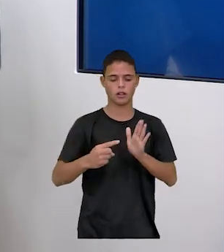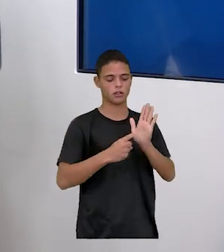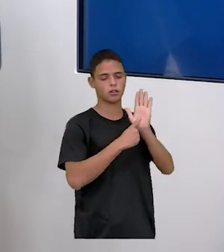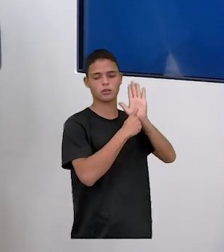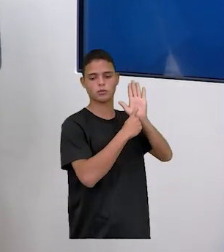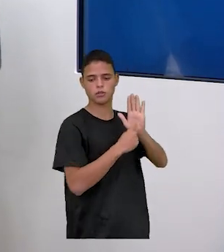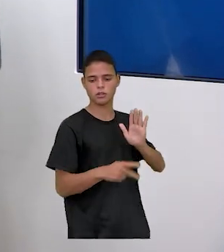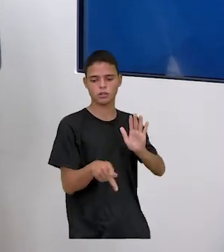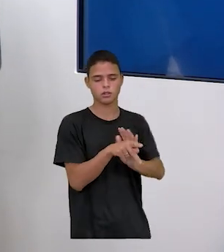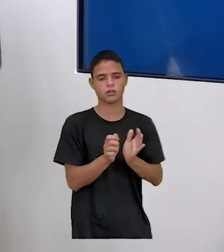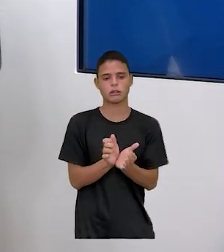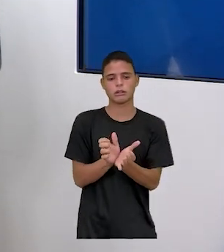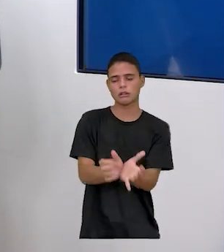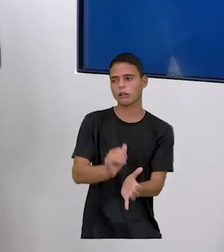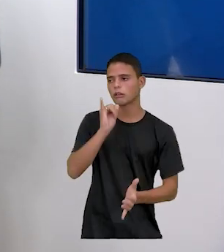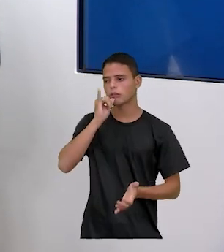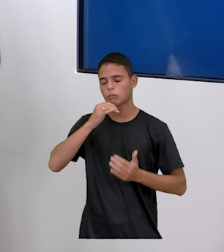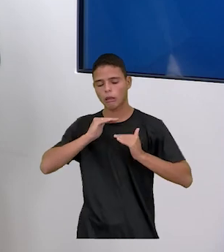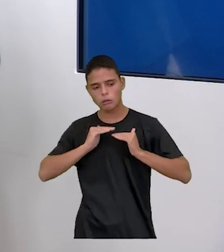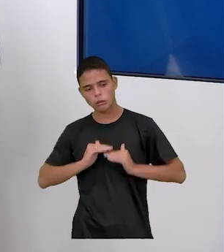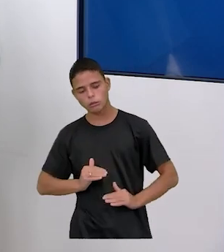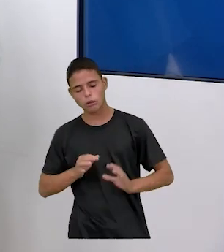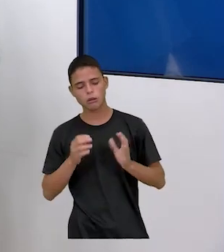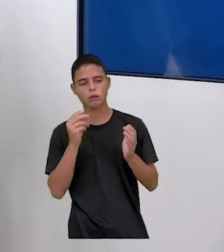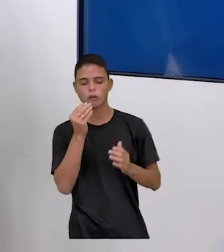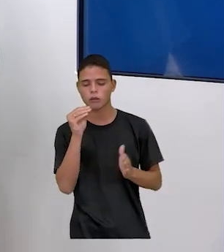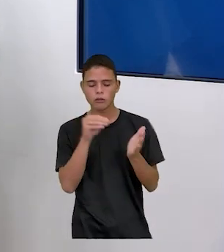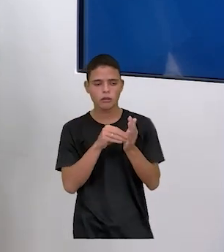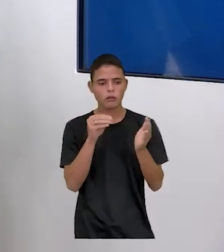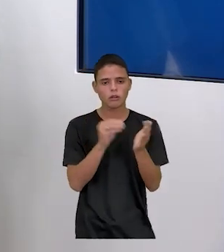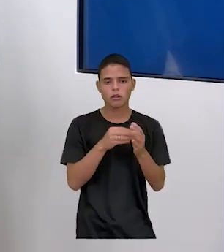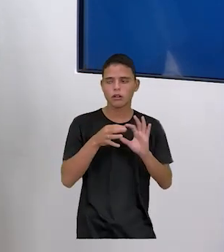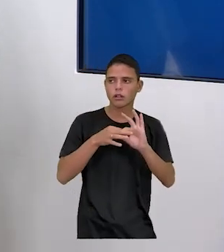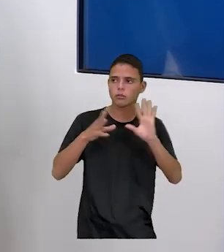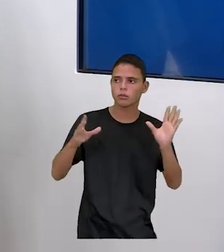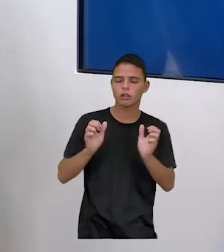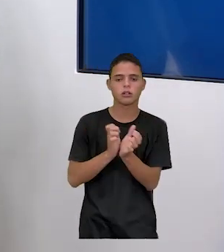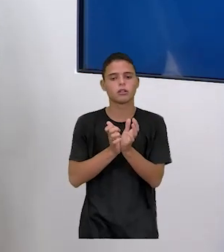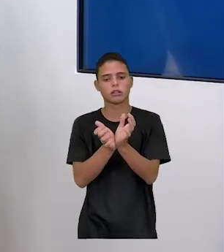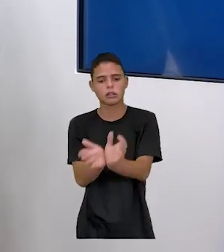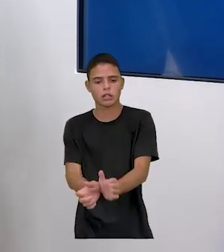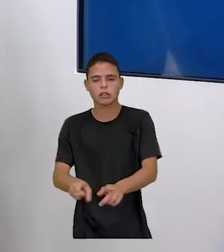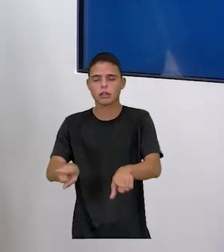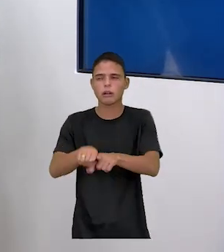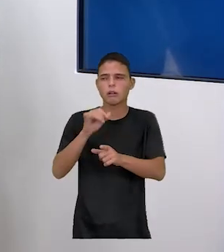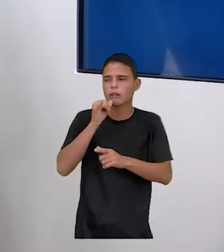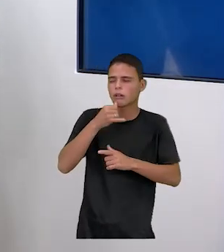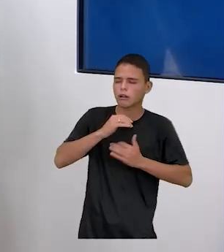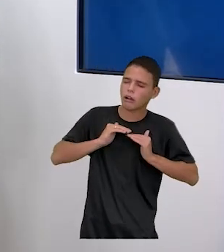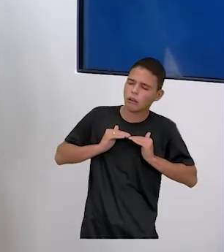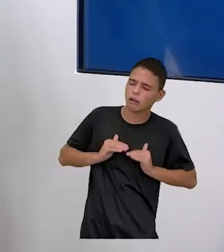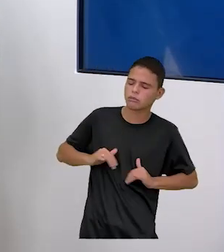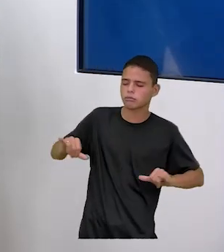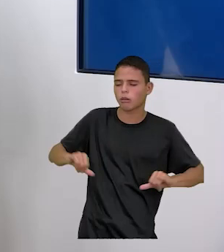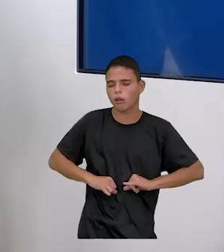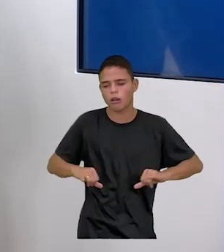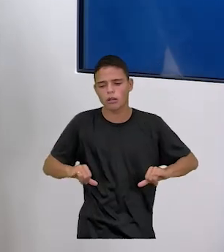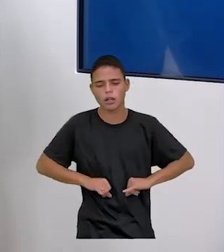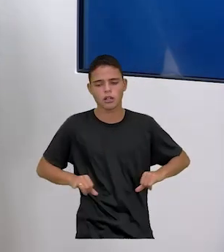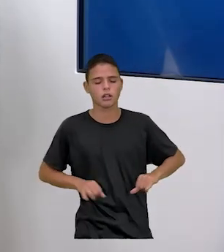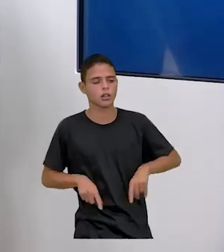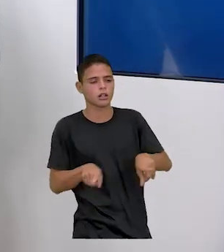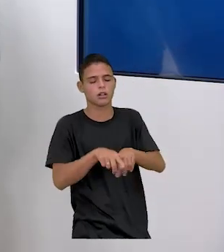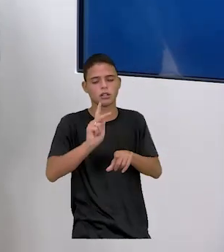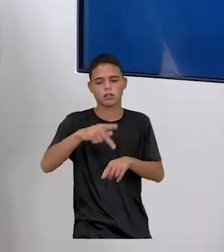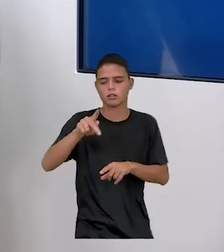escravidão, solidão, tristeza, falta de liberdade dos escravos. Então, o sofrimento dos escravos, o professor Maurício, e